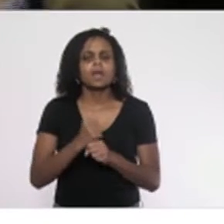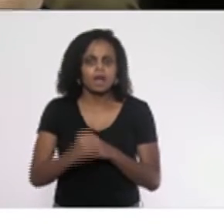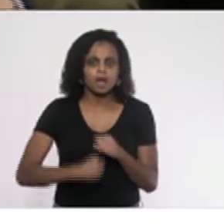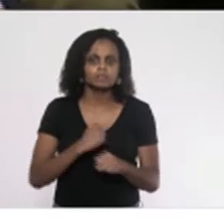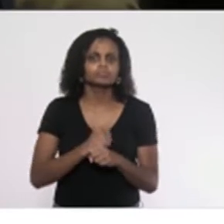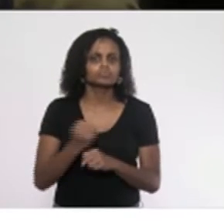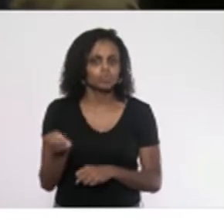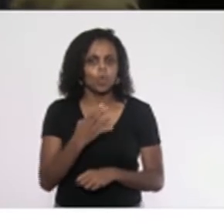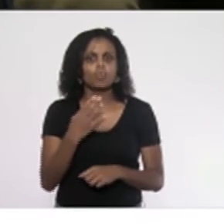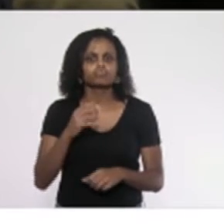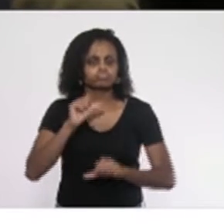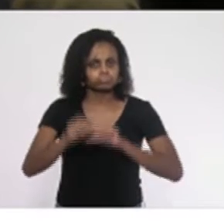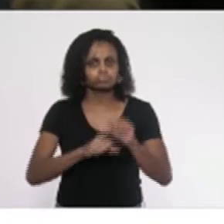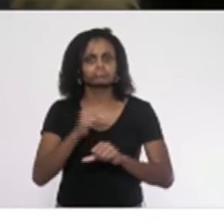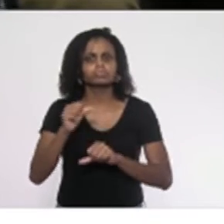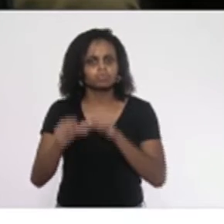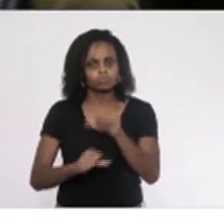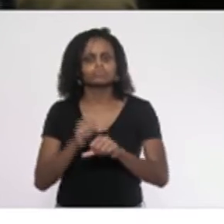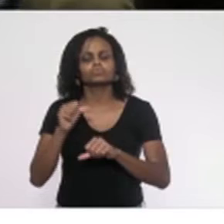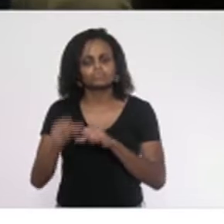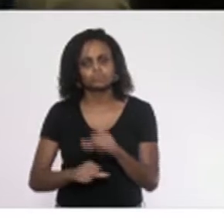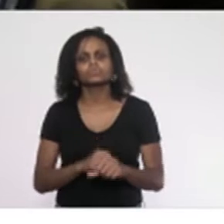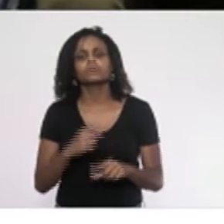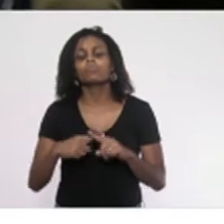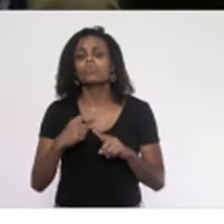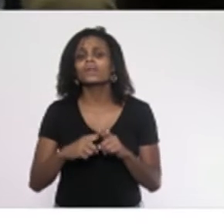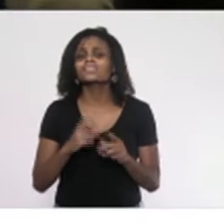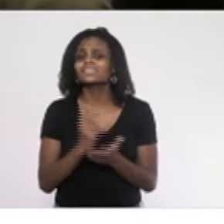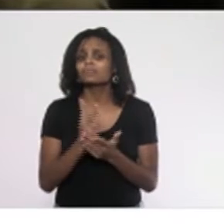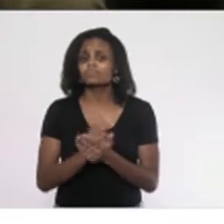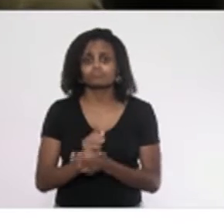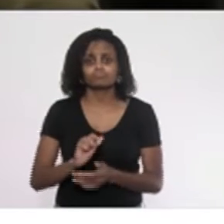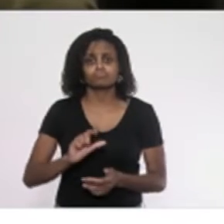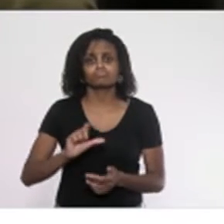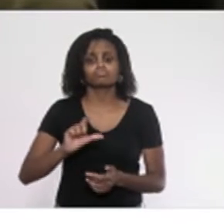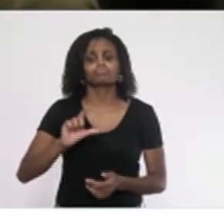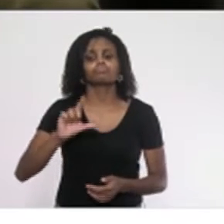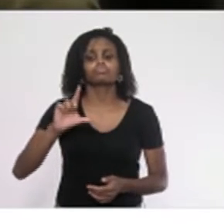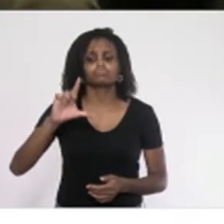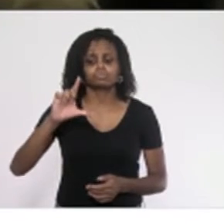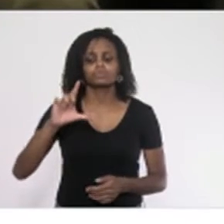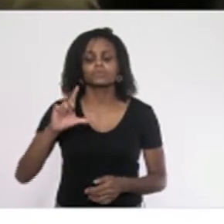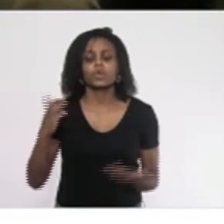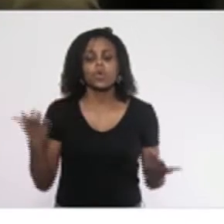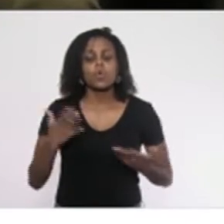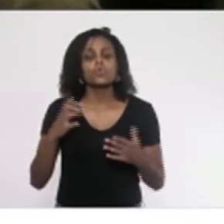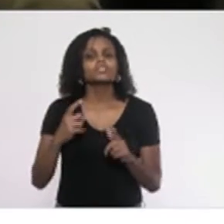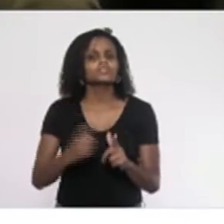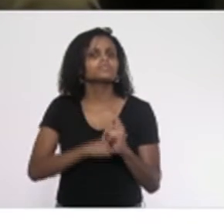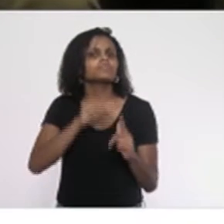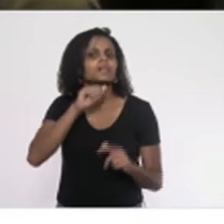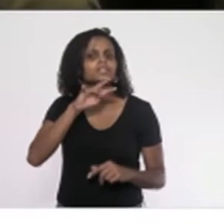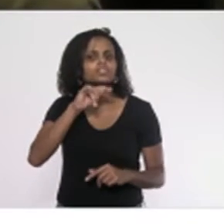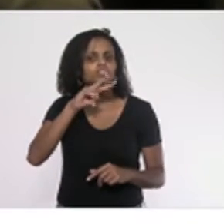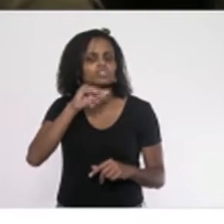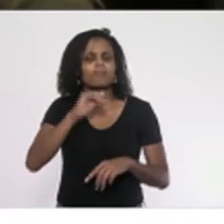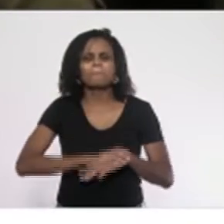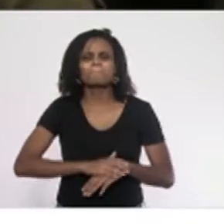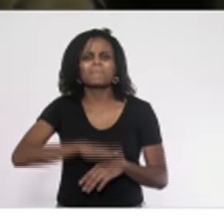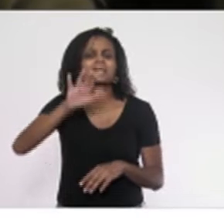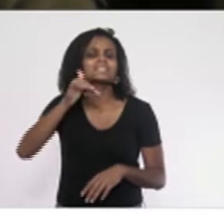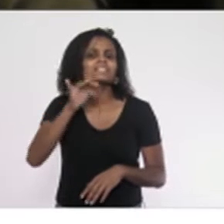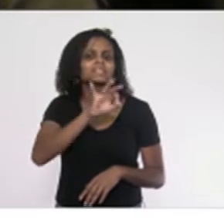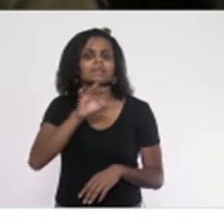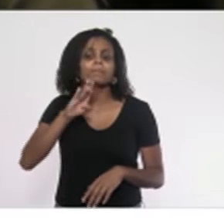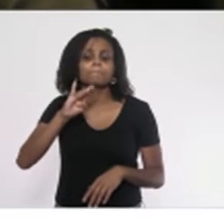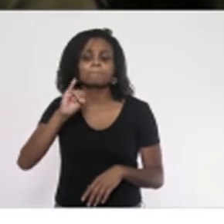atualizado, porque esses números não param de crescer. Hoje a dívida ativa já passou dos 100